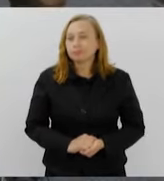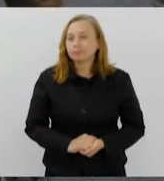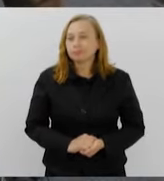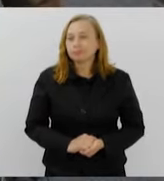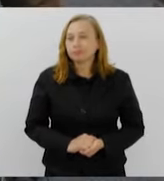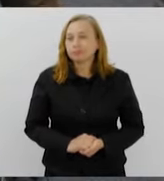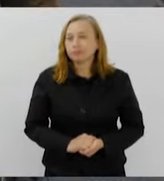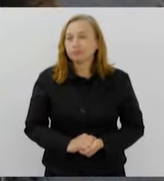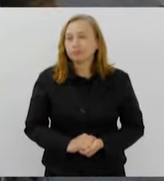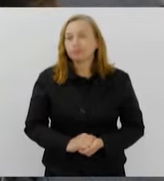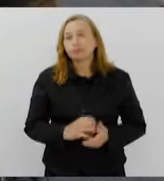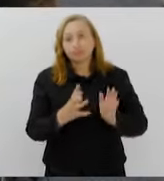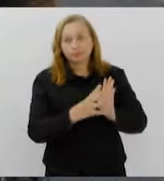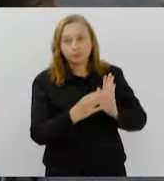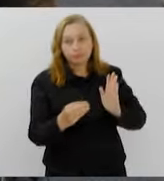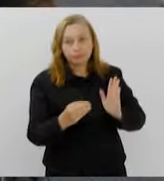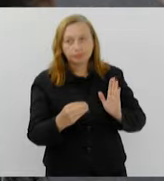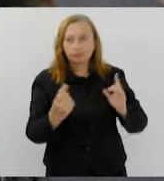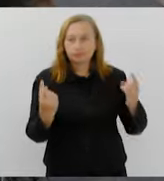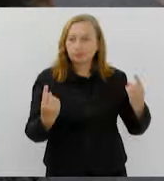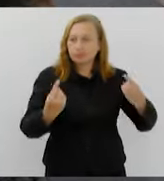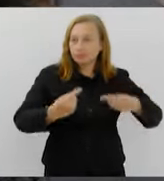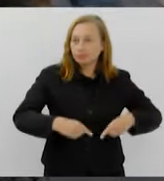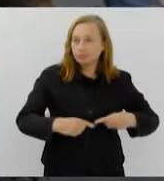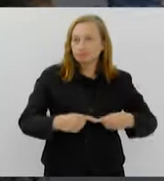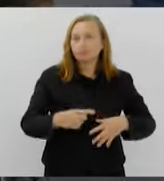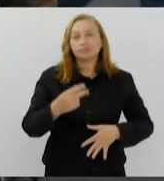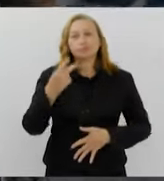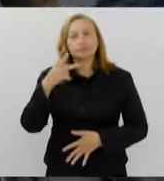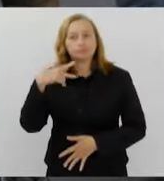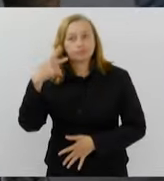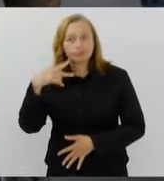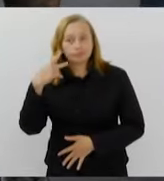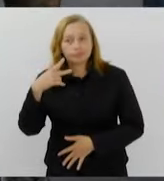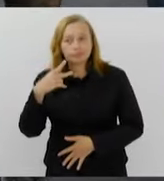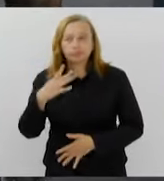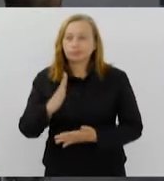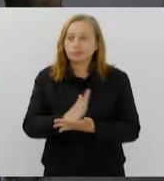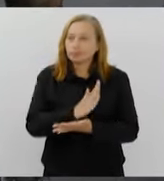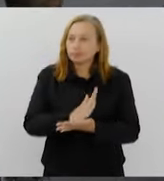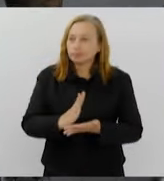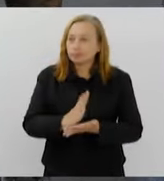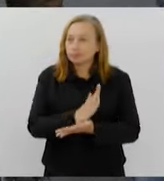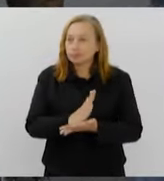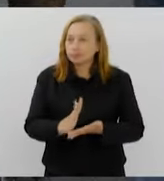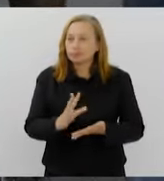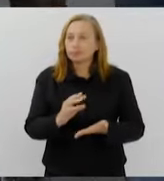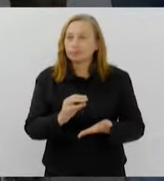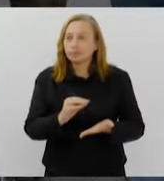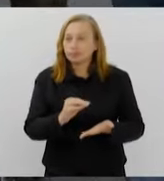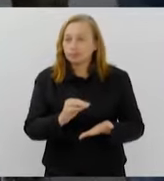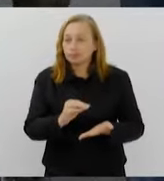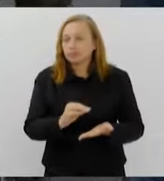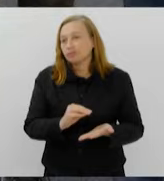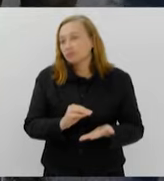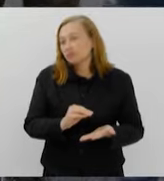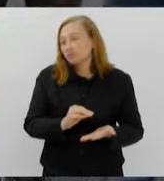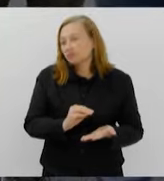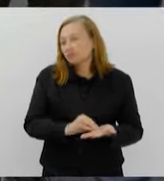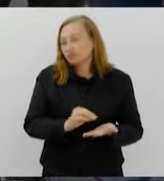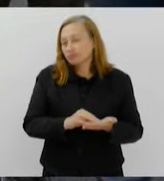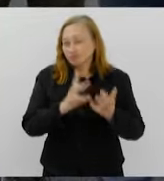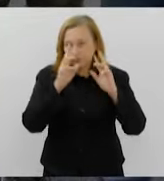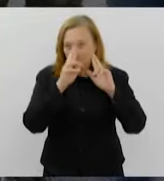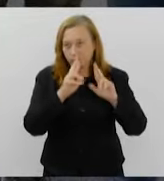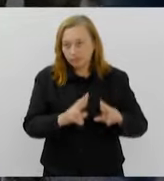determinados modelos de disputa política que levam às vezes ao desrespeito a fiza